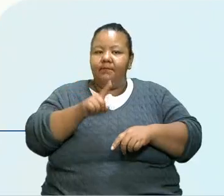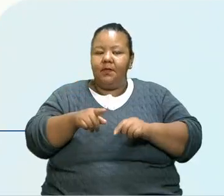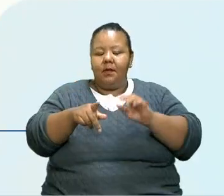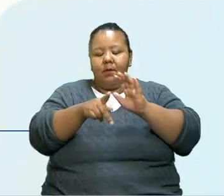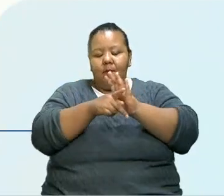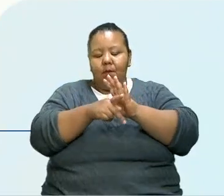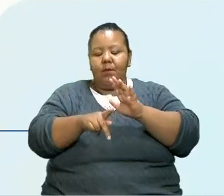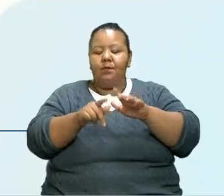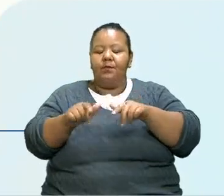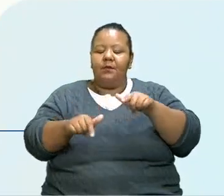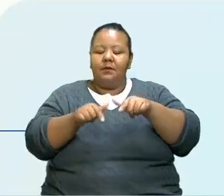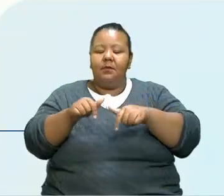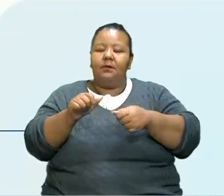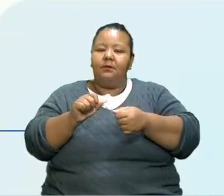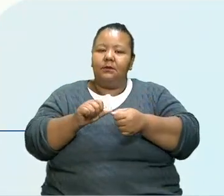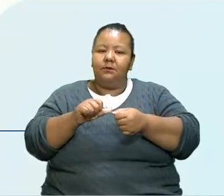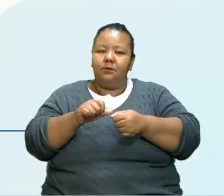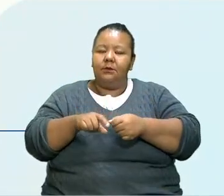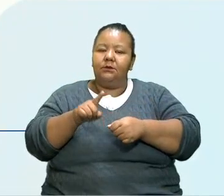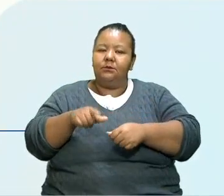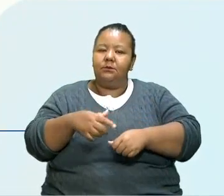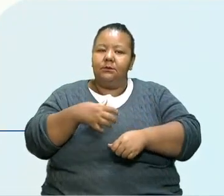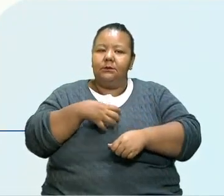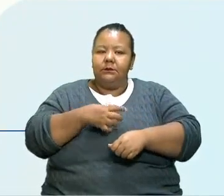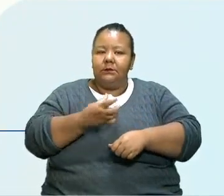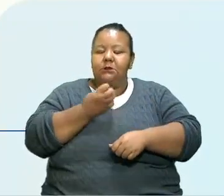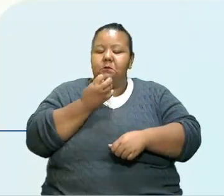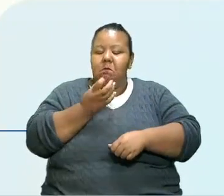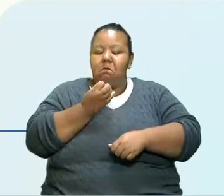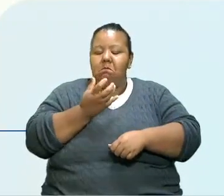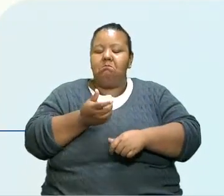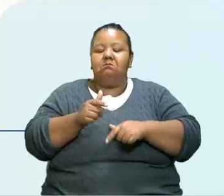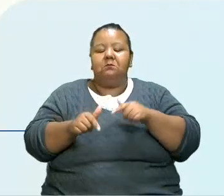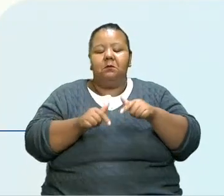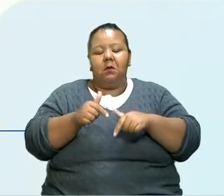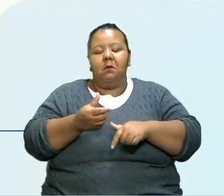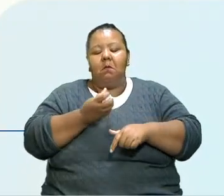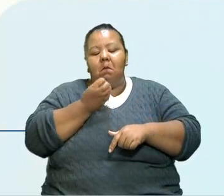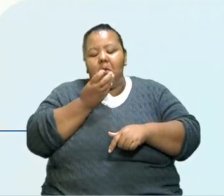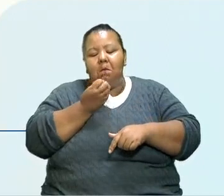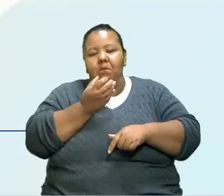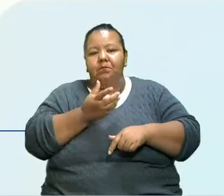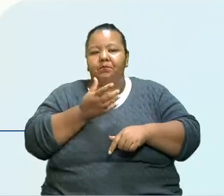atividade de que ele está sendo desenvolvido, que ele está se sentindo útil, que ele sabe que ele tem